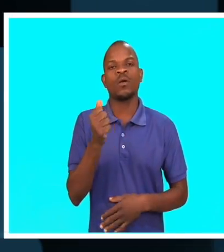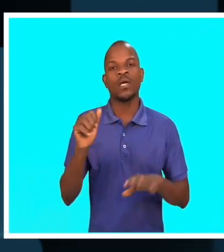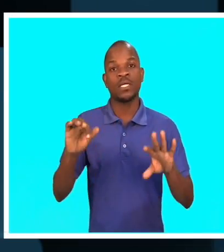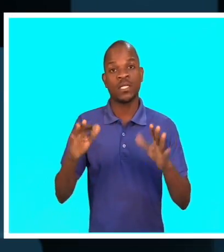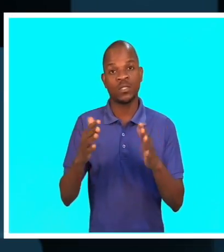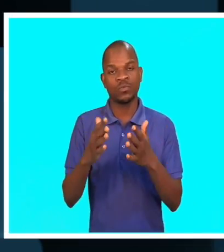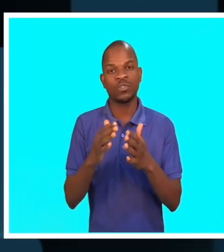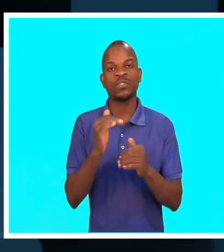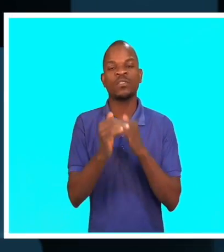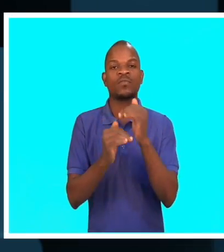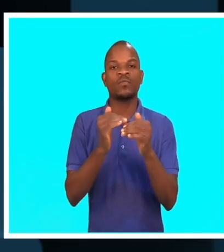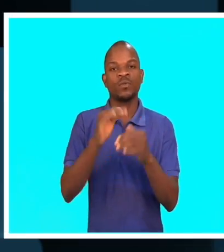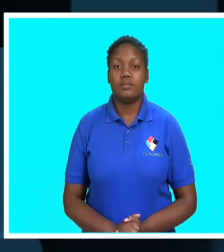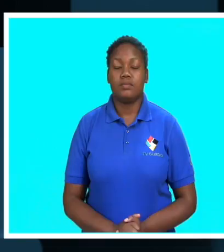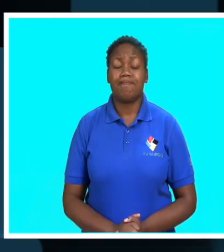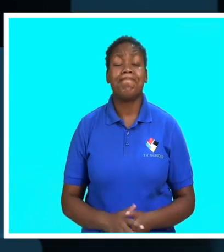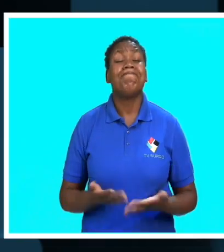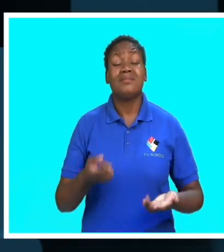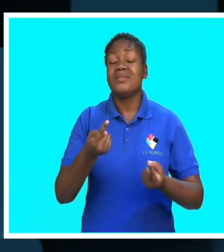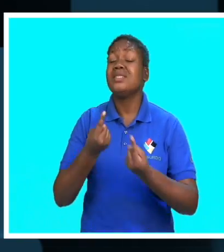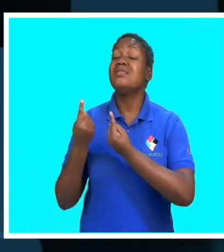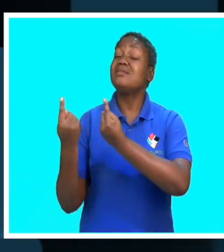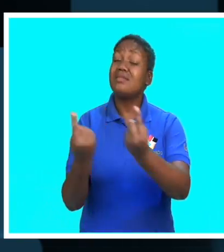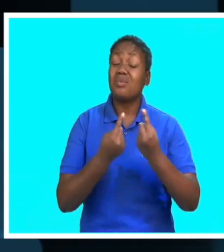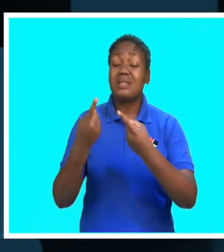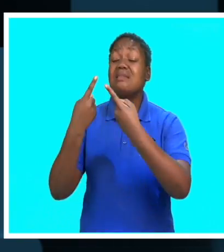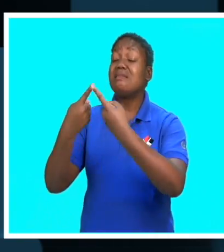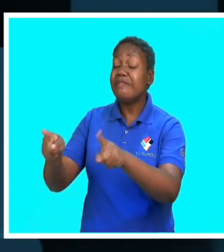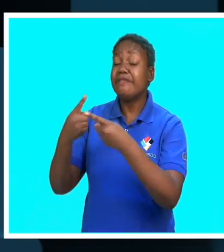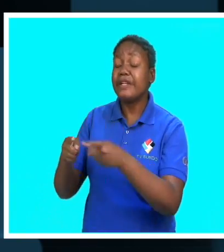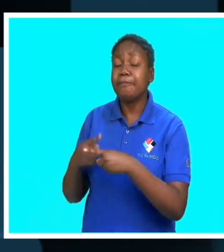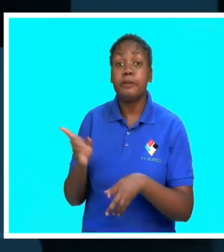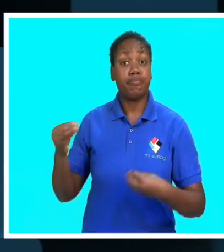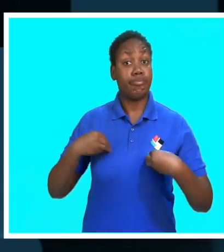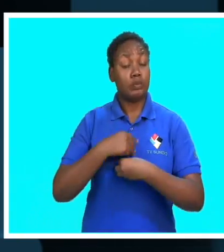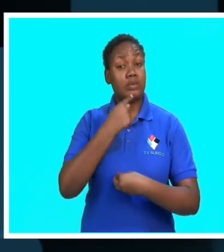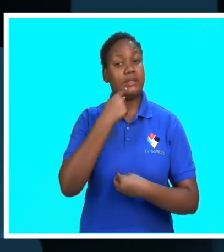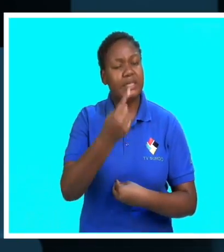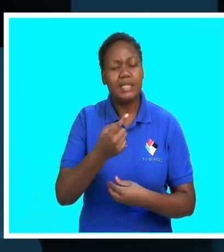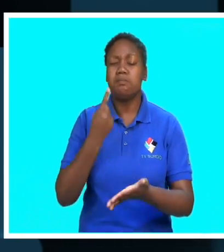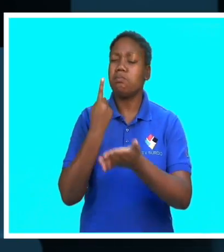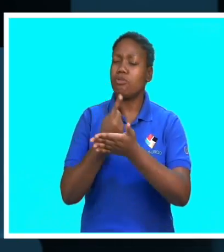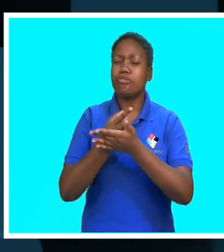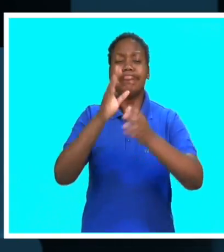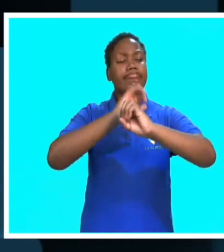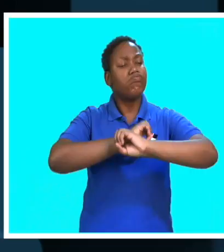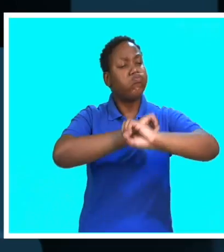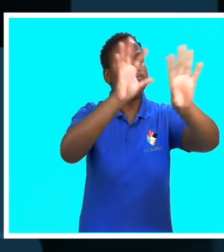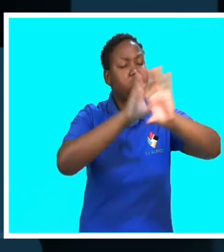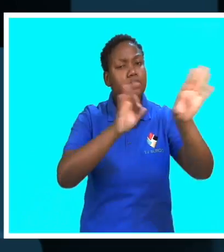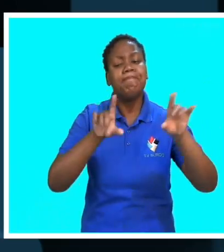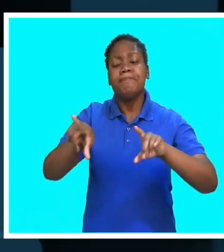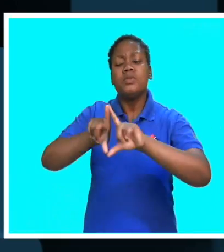desenvolver o câncer da próstata. Manissa acredita que se a informação sobre a existência da doença lhe tivesse